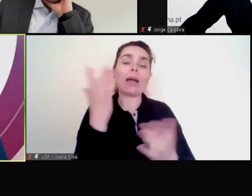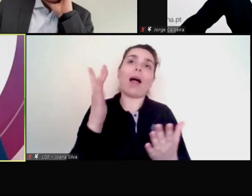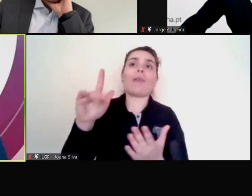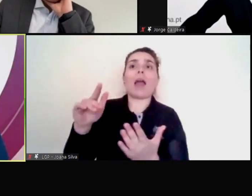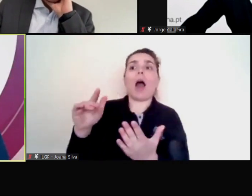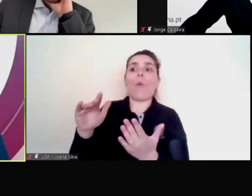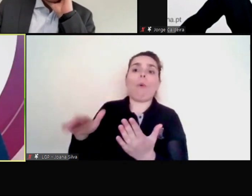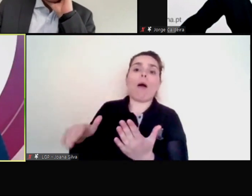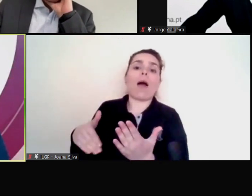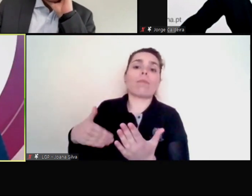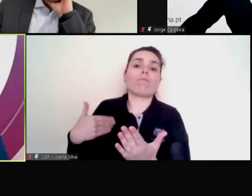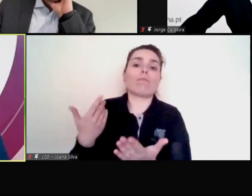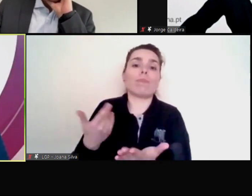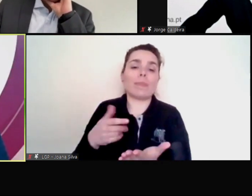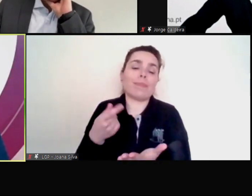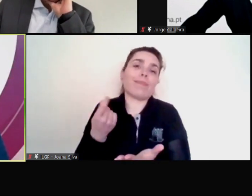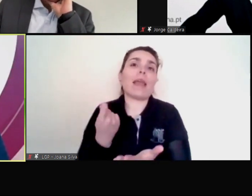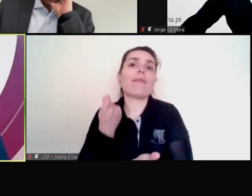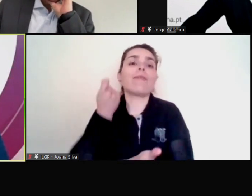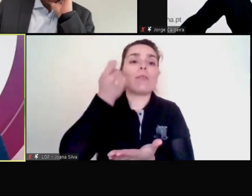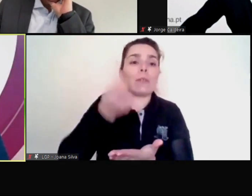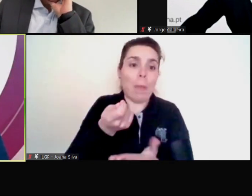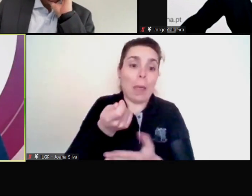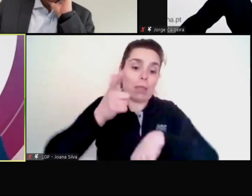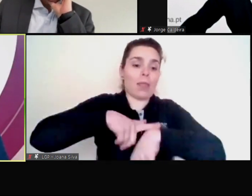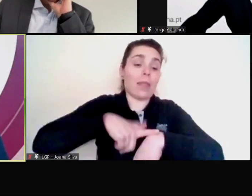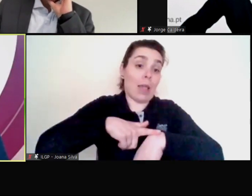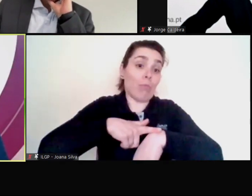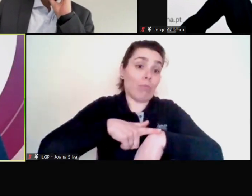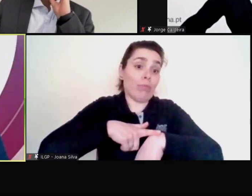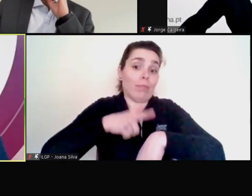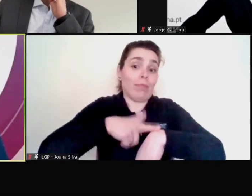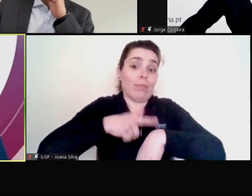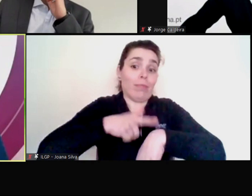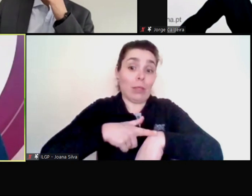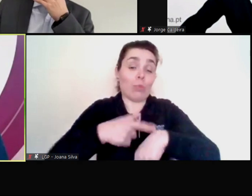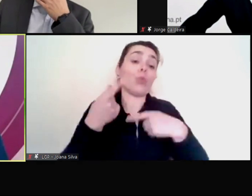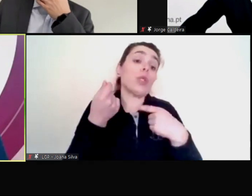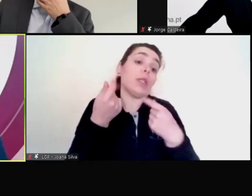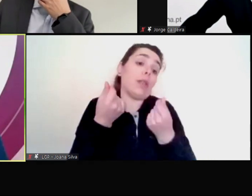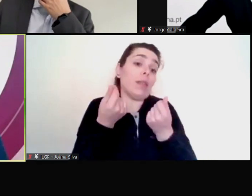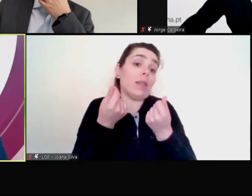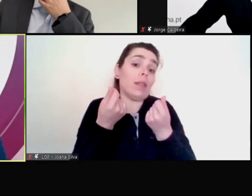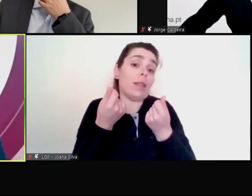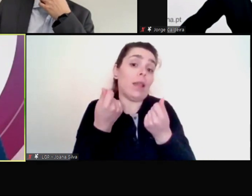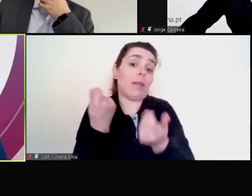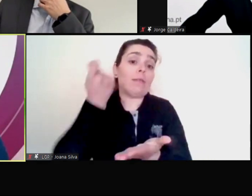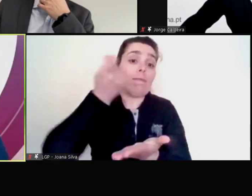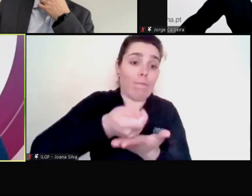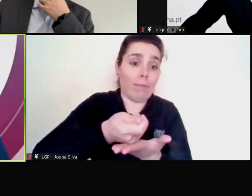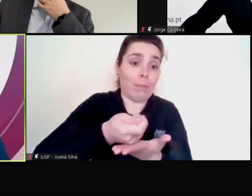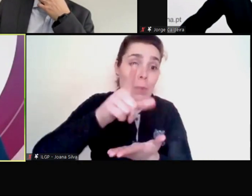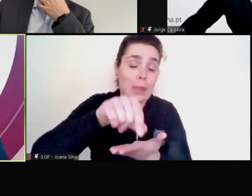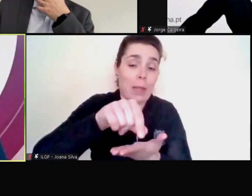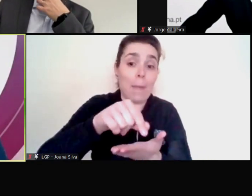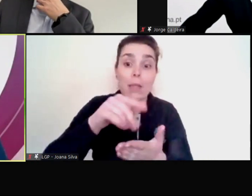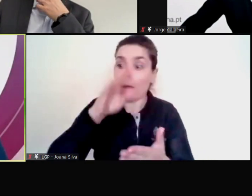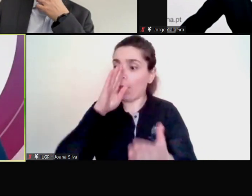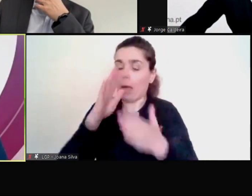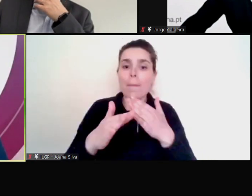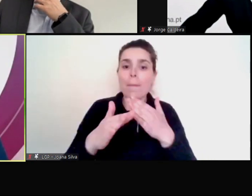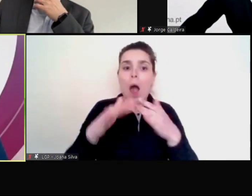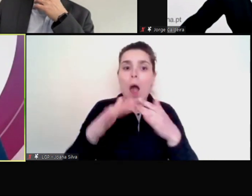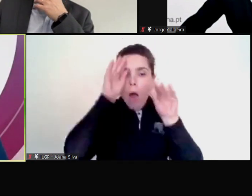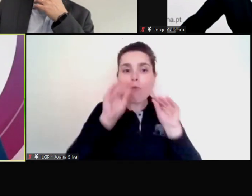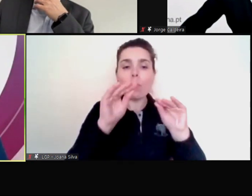inicial, quer ao nível do tempo de produção, quer ao nível dos custos. E por isso é que de repente não temos uma grande oferta